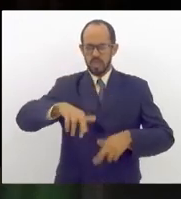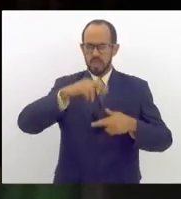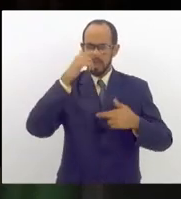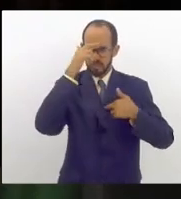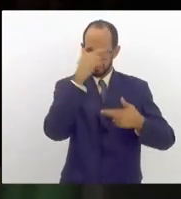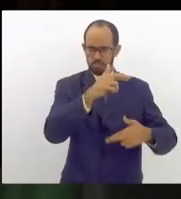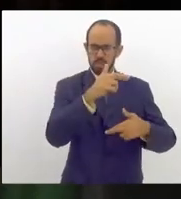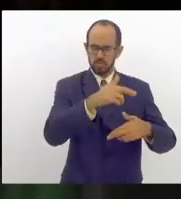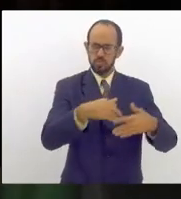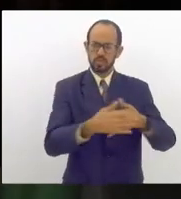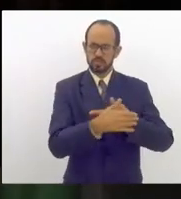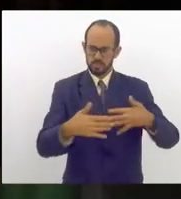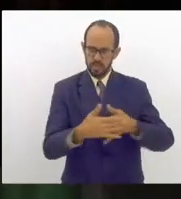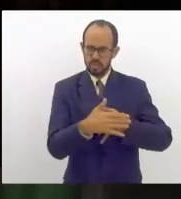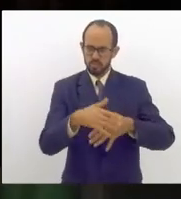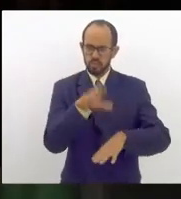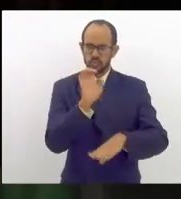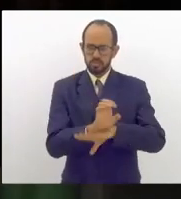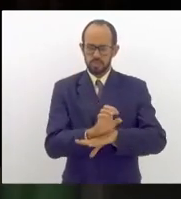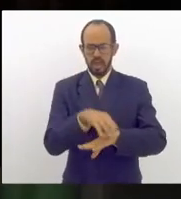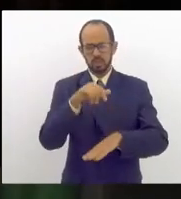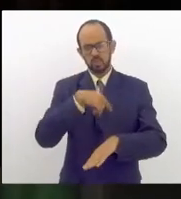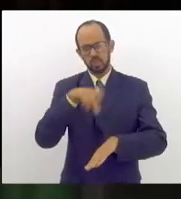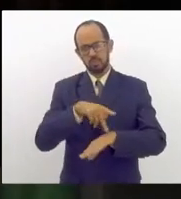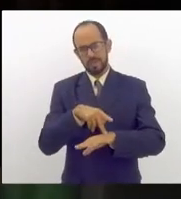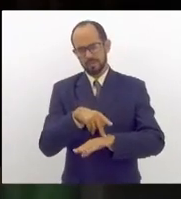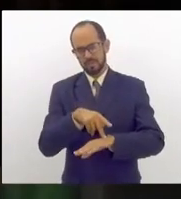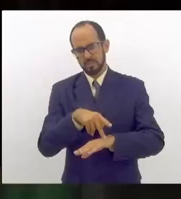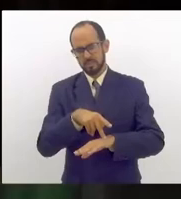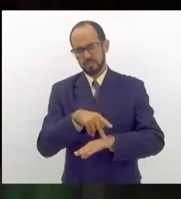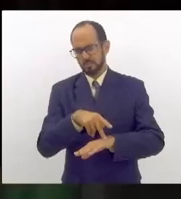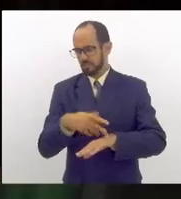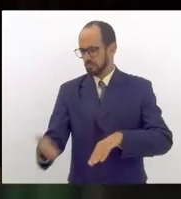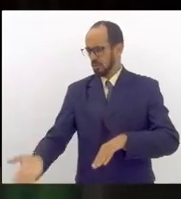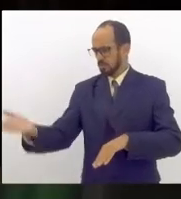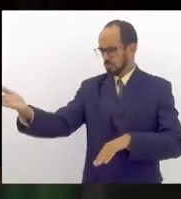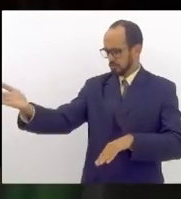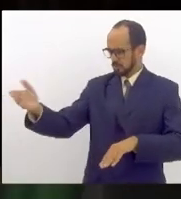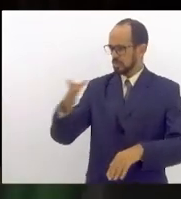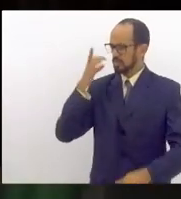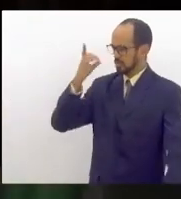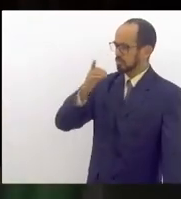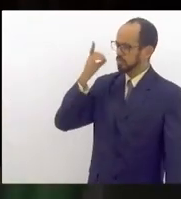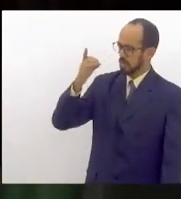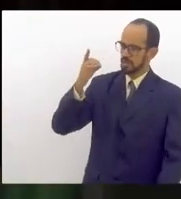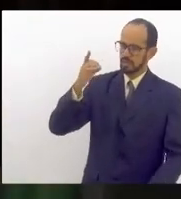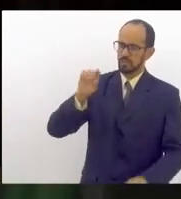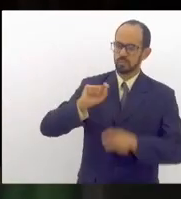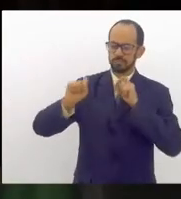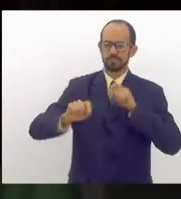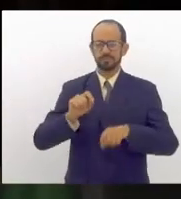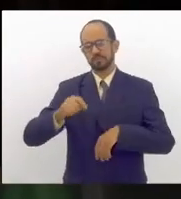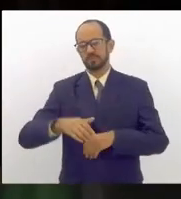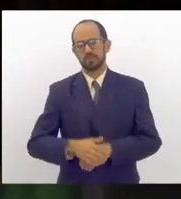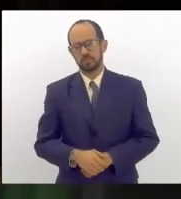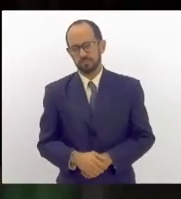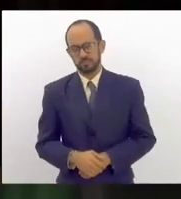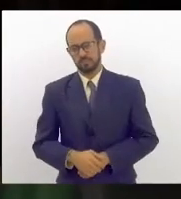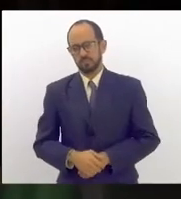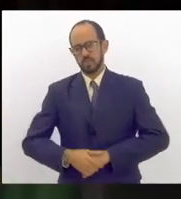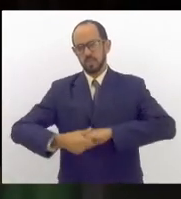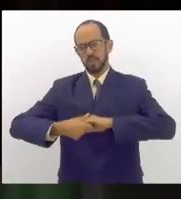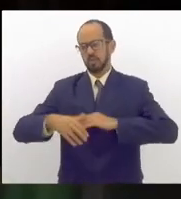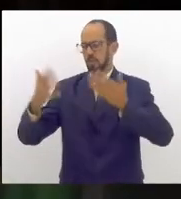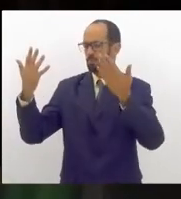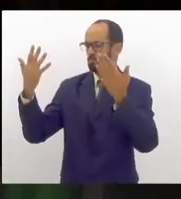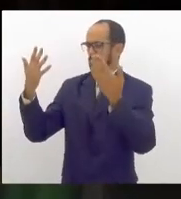com a cidade com estado com nosso país então a você deputada eu Saúdo as minhas